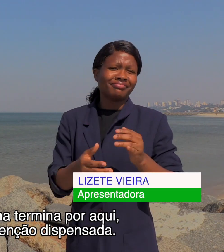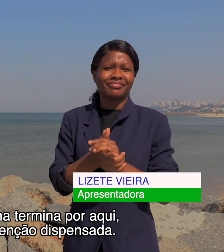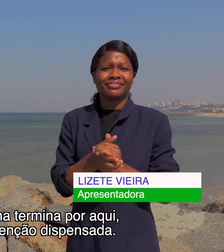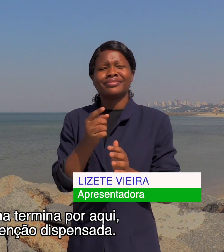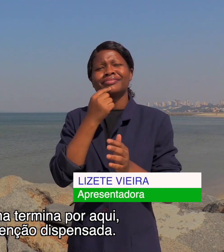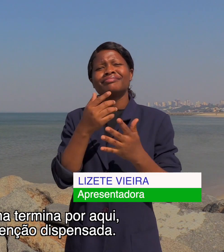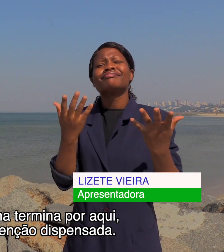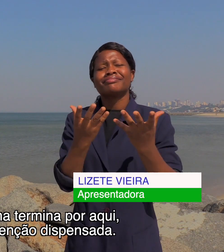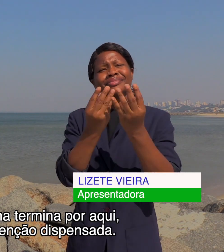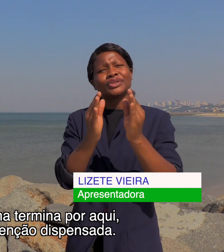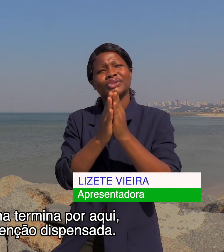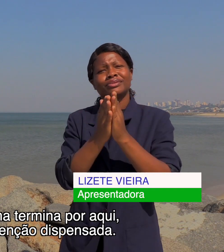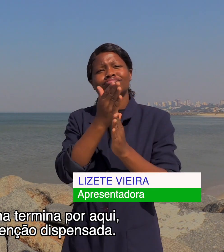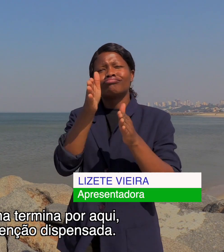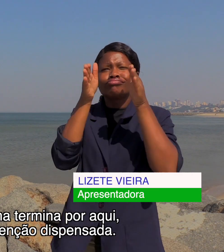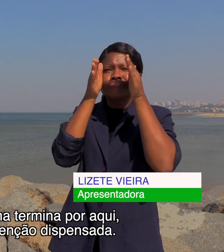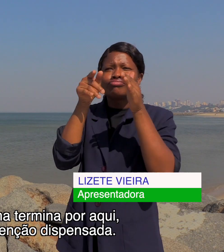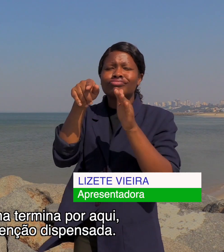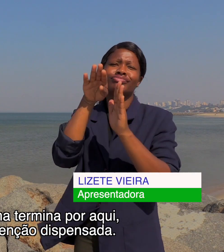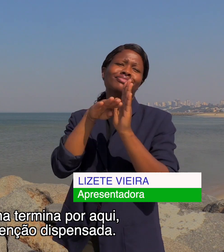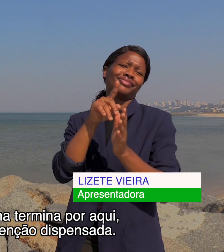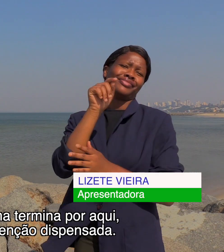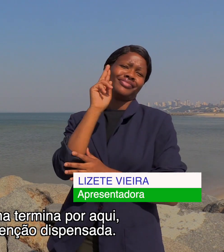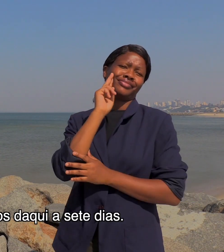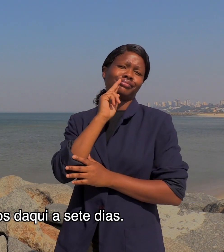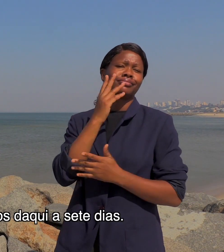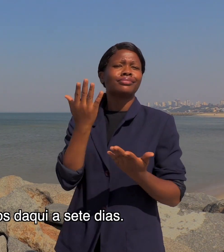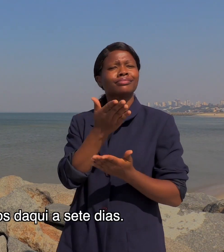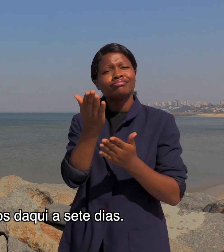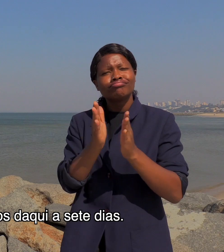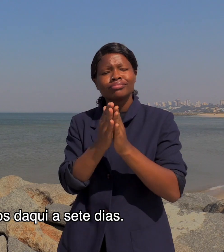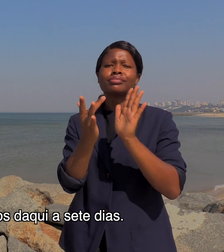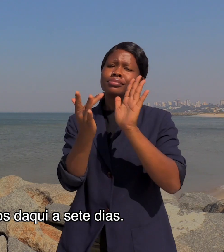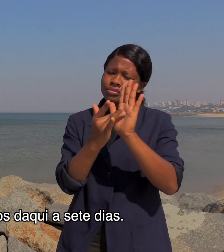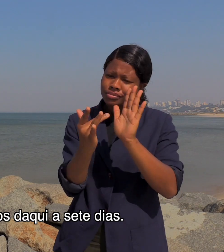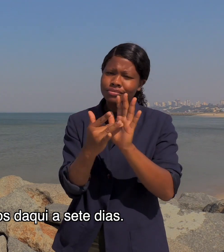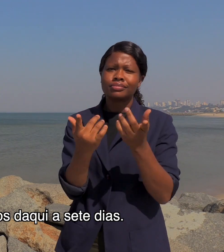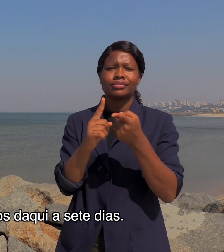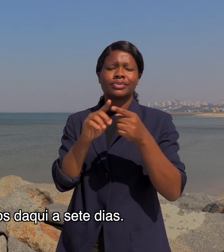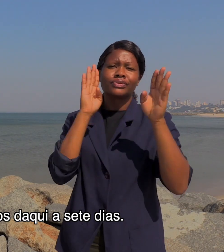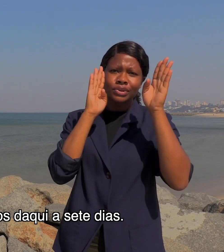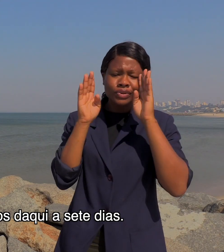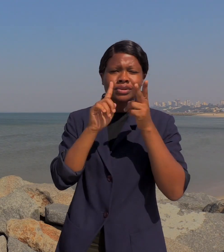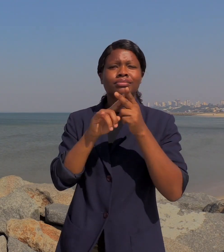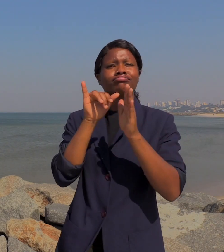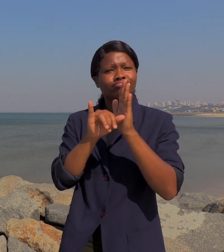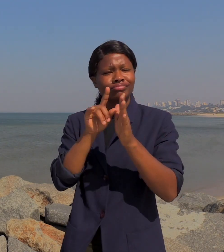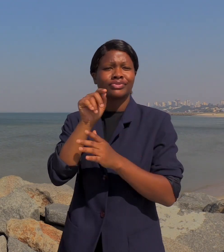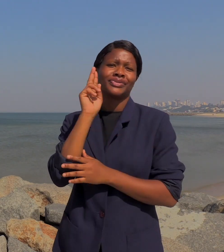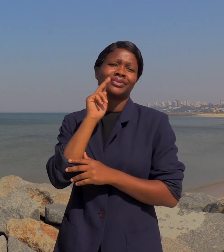O nosso programa termina por aqui. Obrigada pela atenção dispensada. Voltamos a ver-nos daqui a 7 dias.